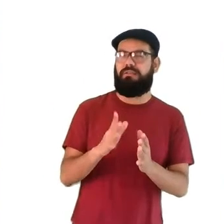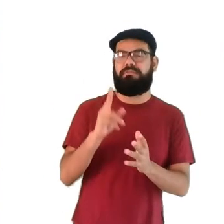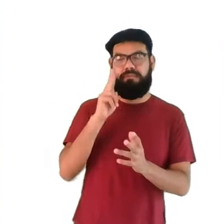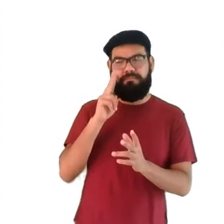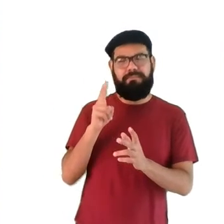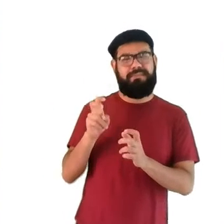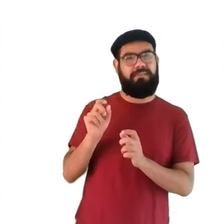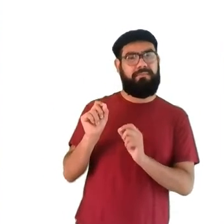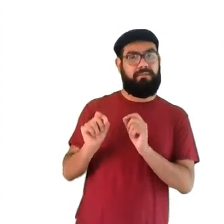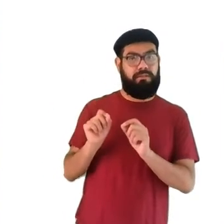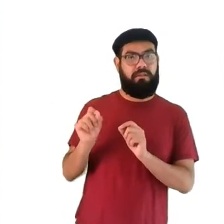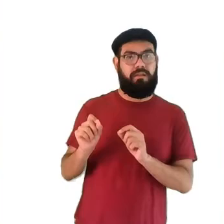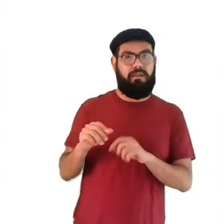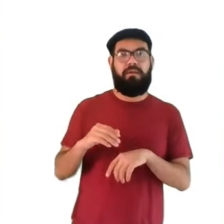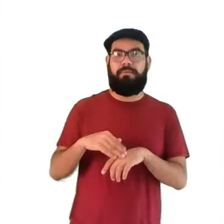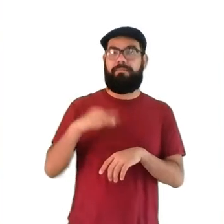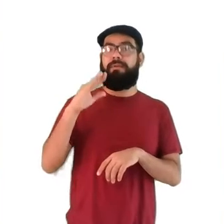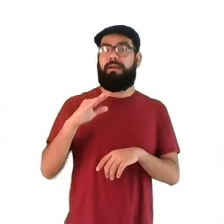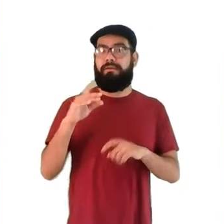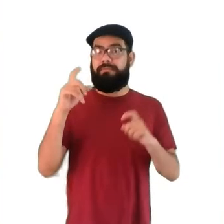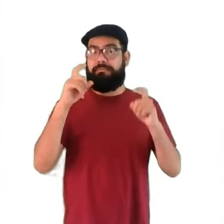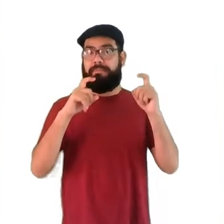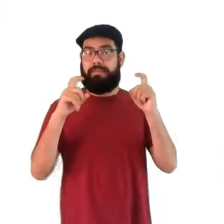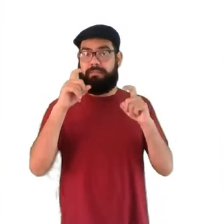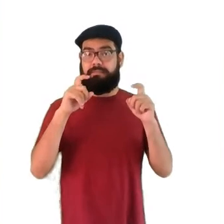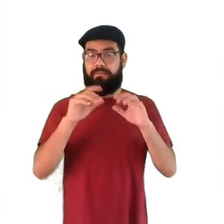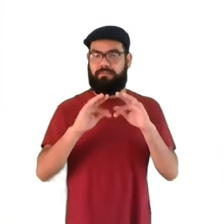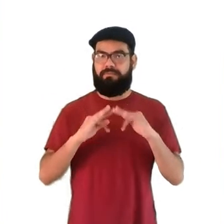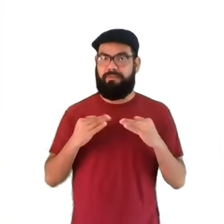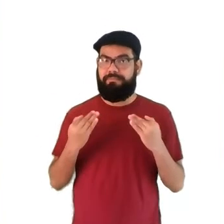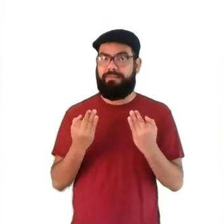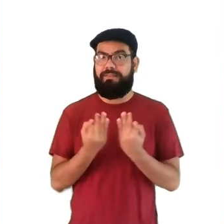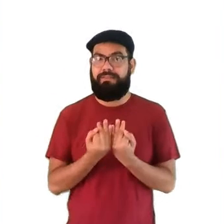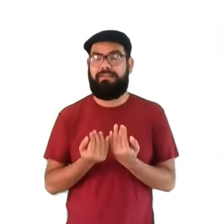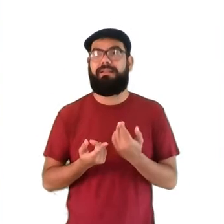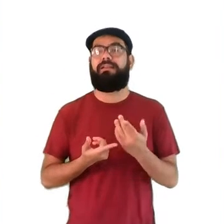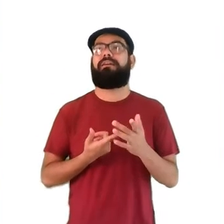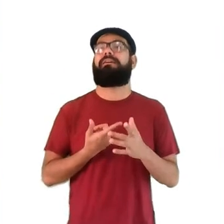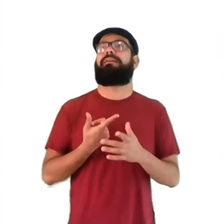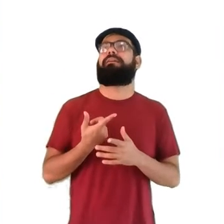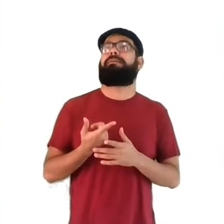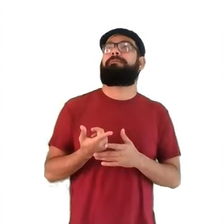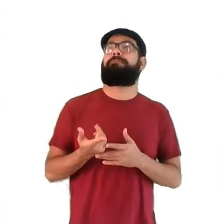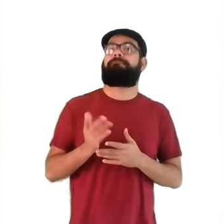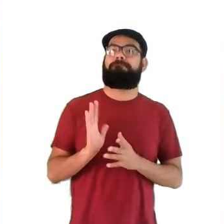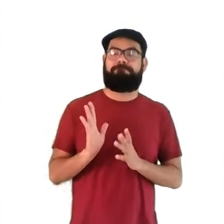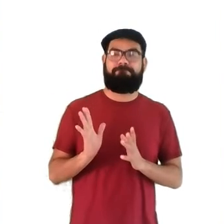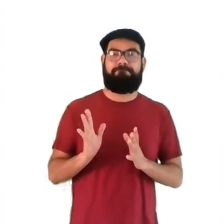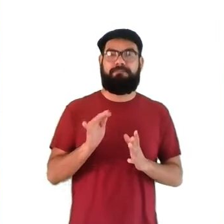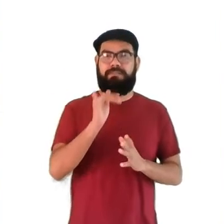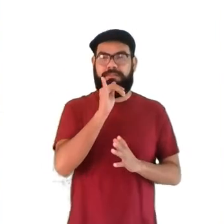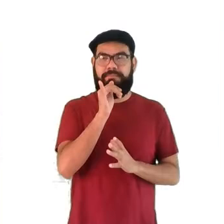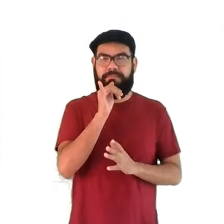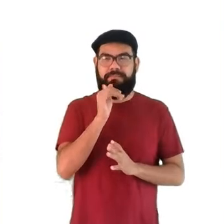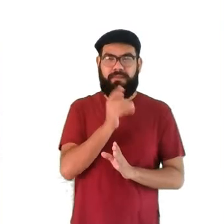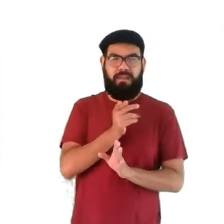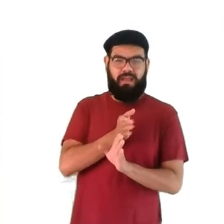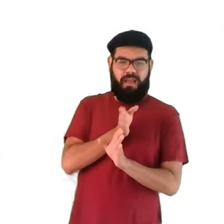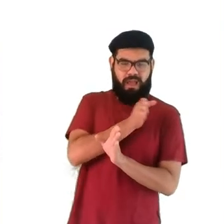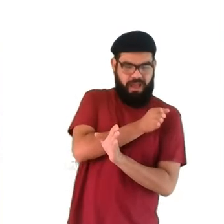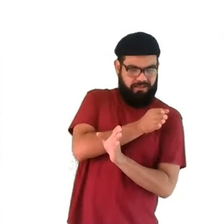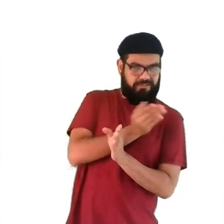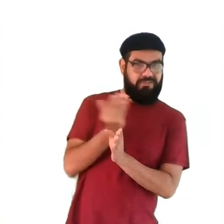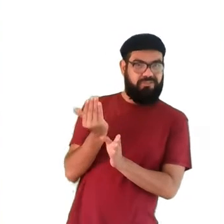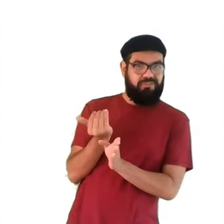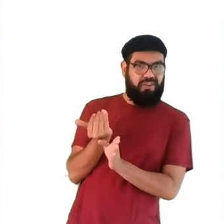é maior essa questão da constituição da família. A gente percebe, se lá no adulto jovem ele estava correndo atrás da formação,